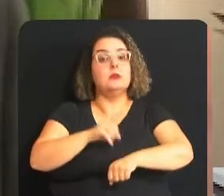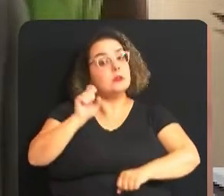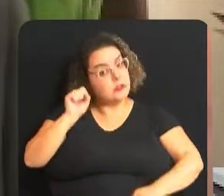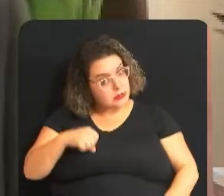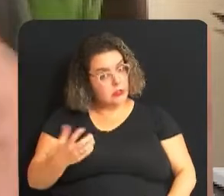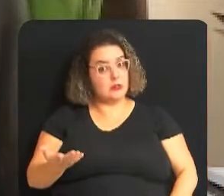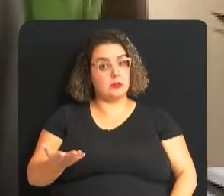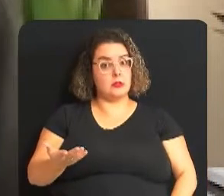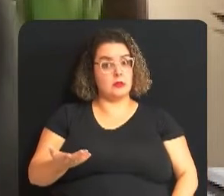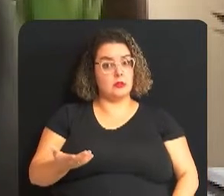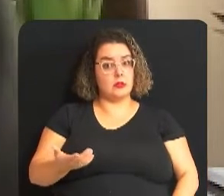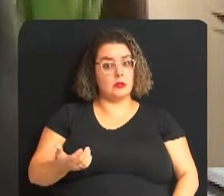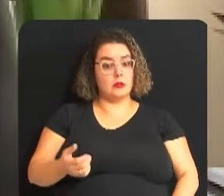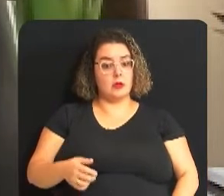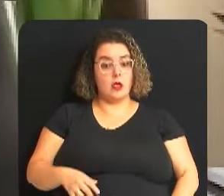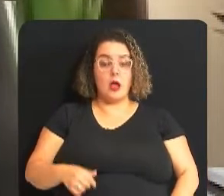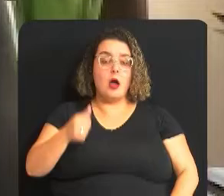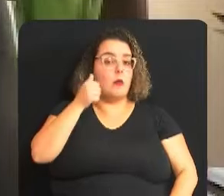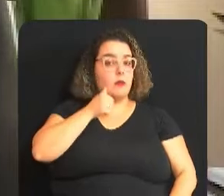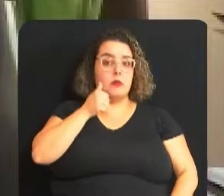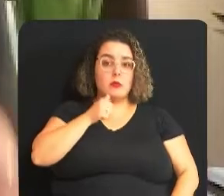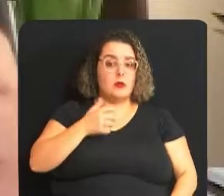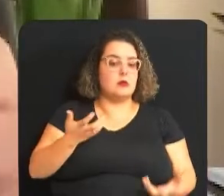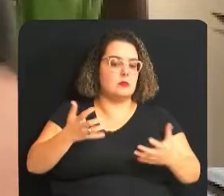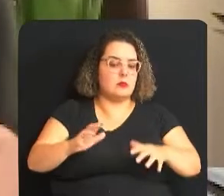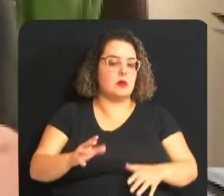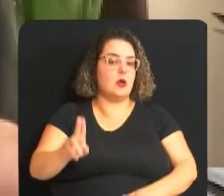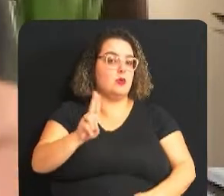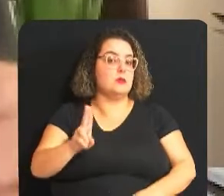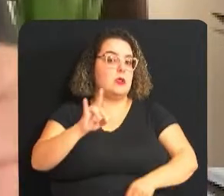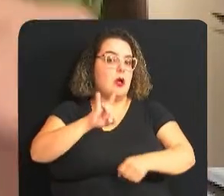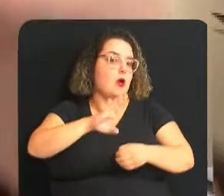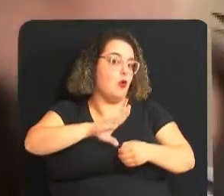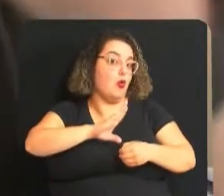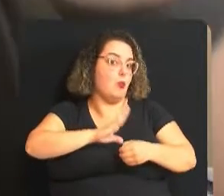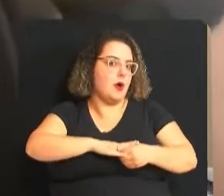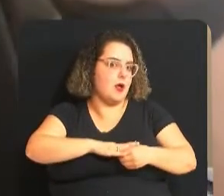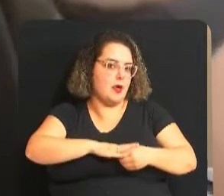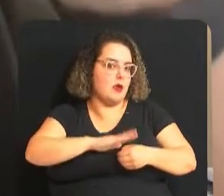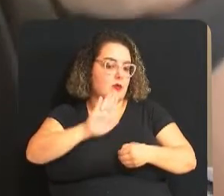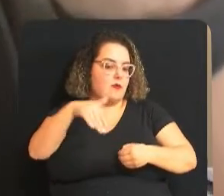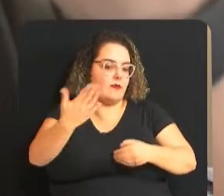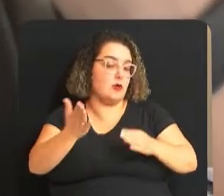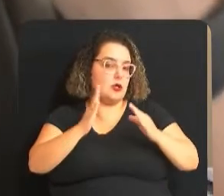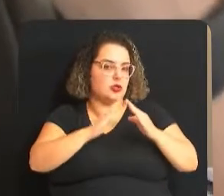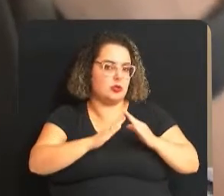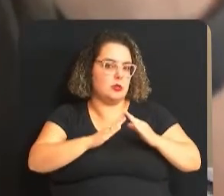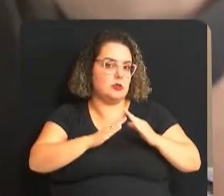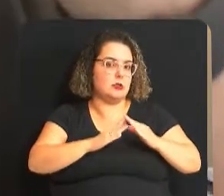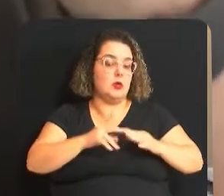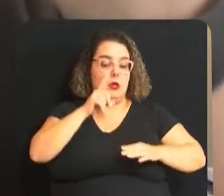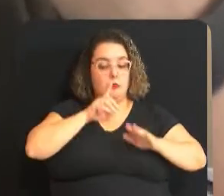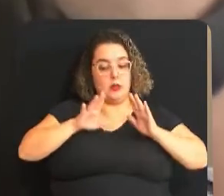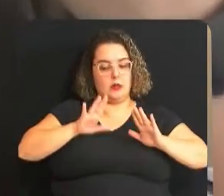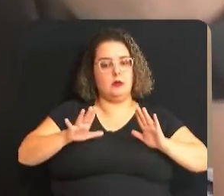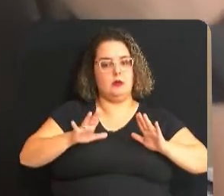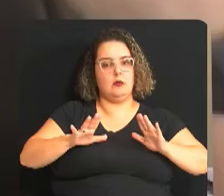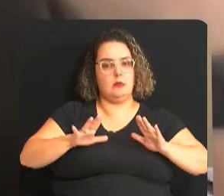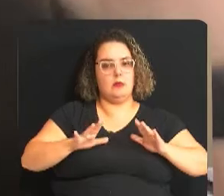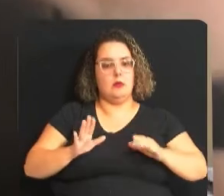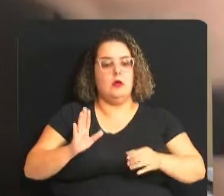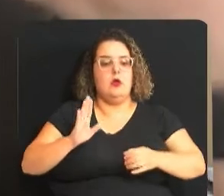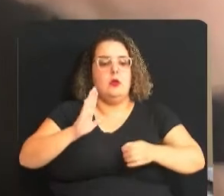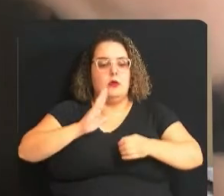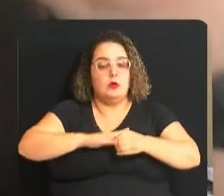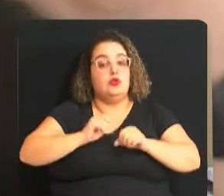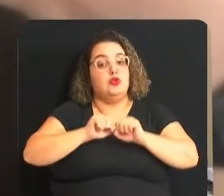já não quer ir no banheiro fora de casa. Então, ela tem que se cuidar para que ela levante pela manhã, faz o